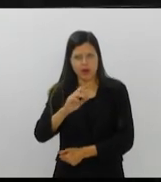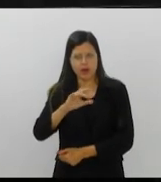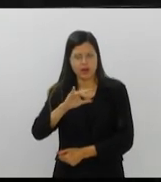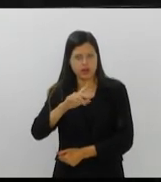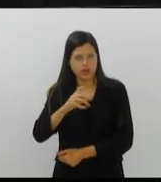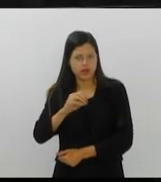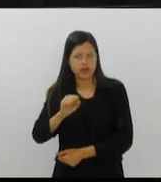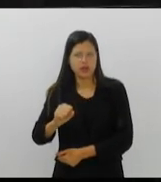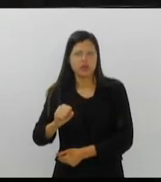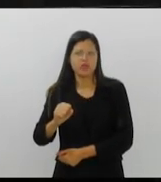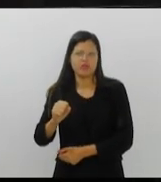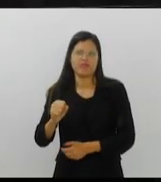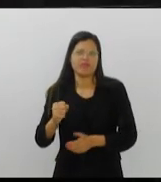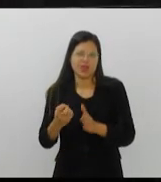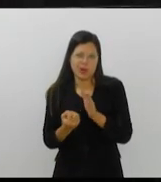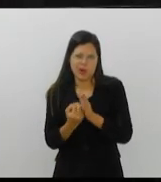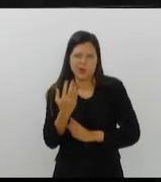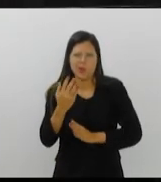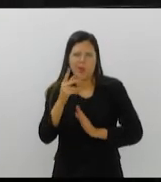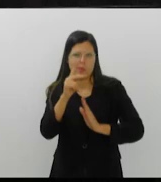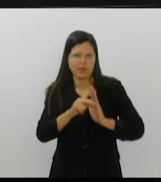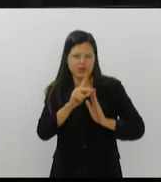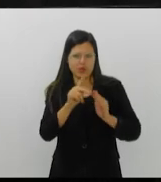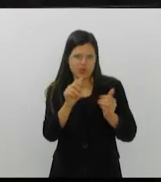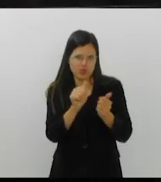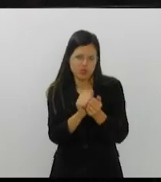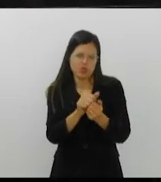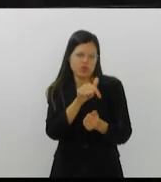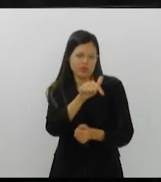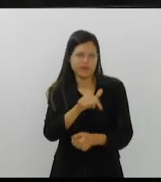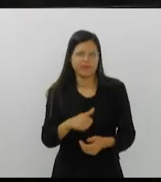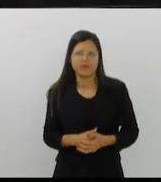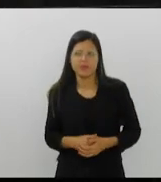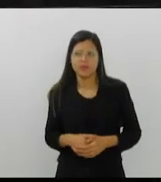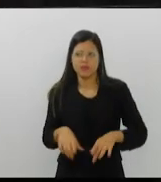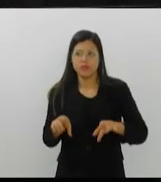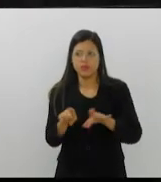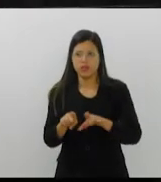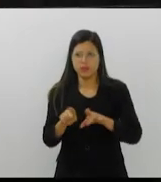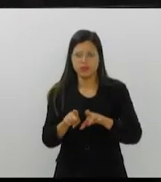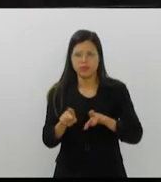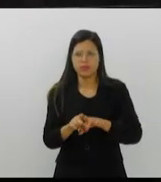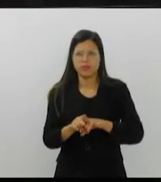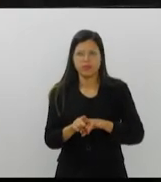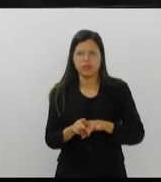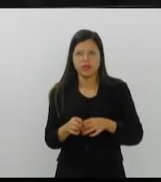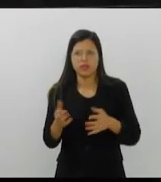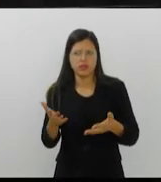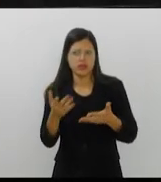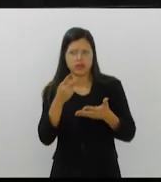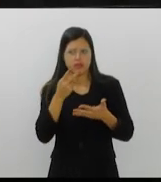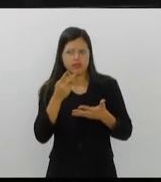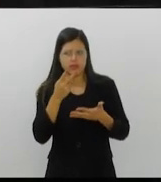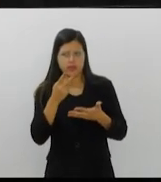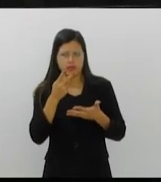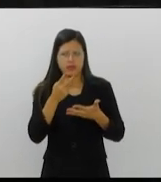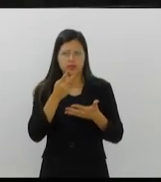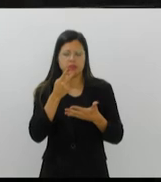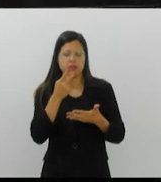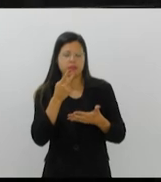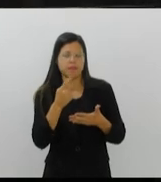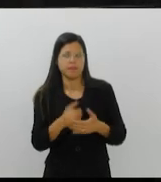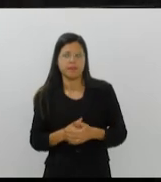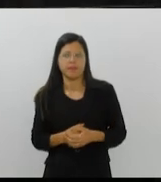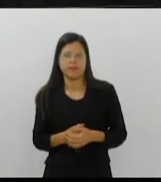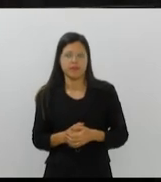junto à senhora. Eu também gostaria de dizer à senhora do quanto